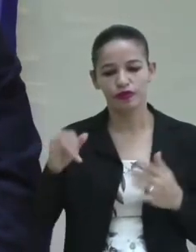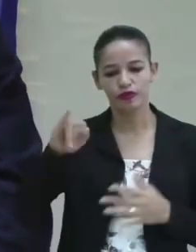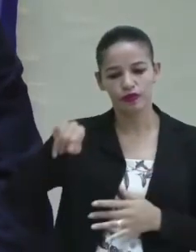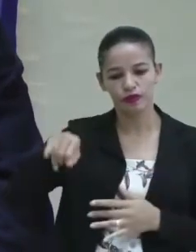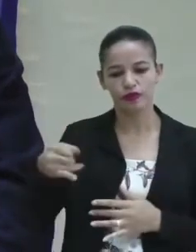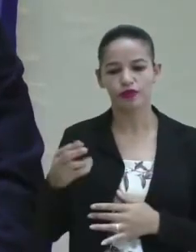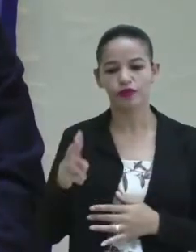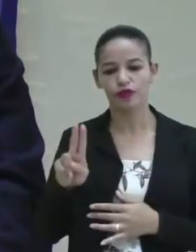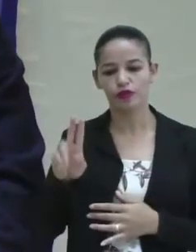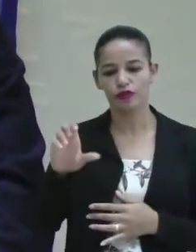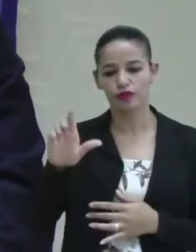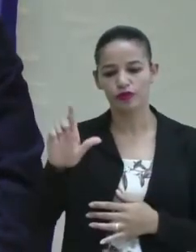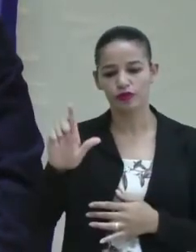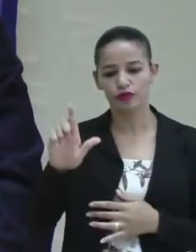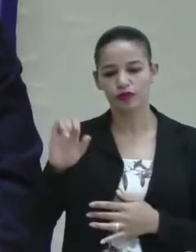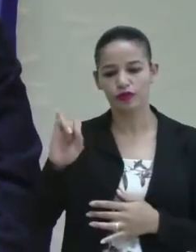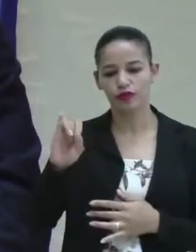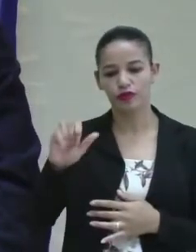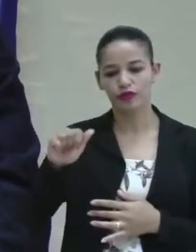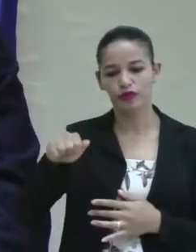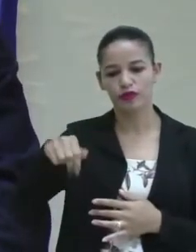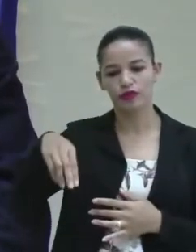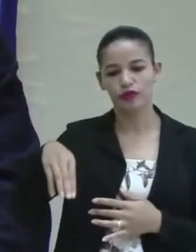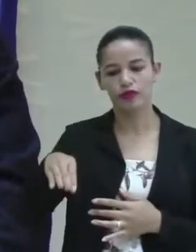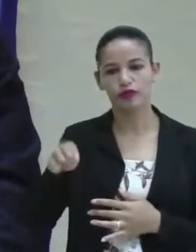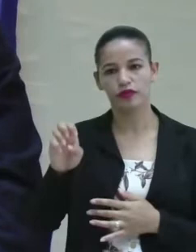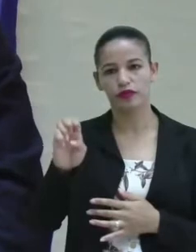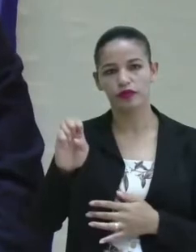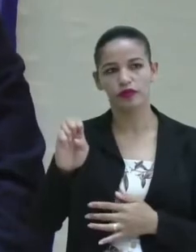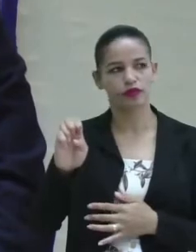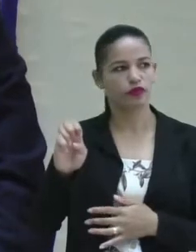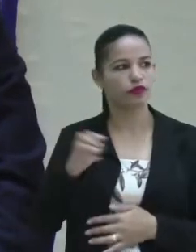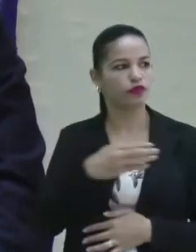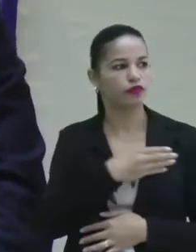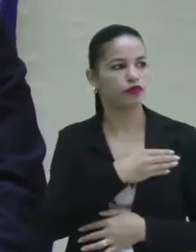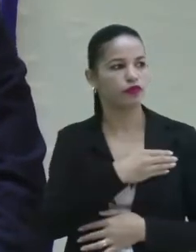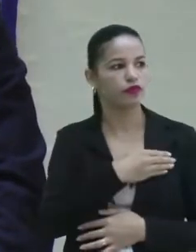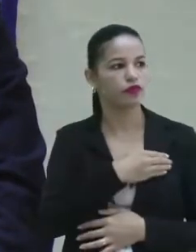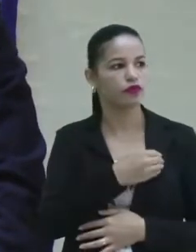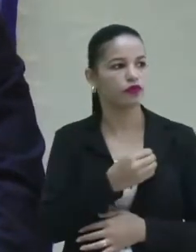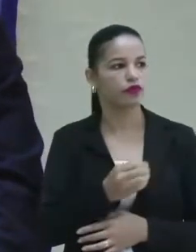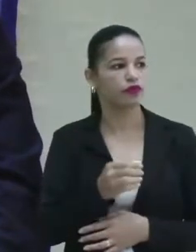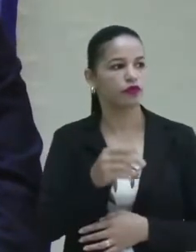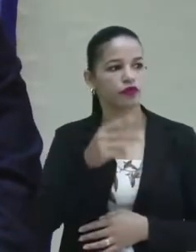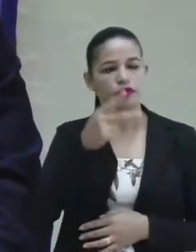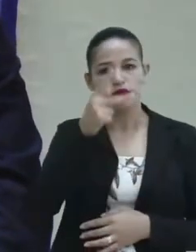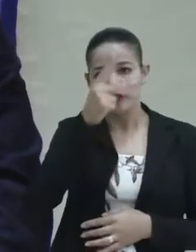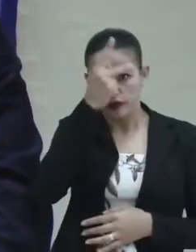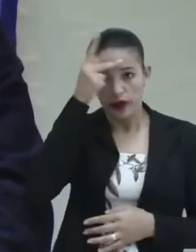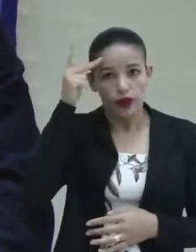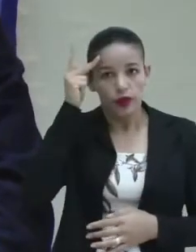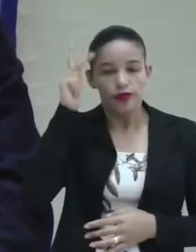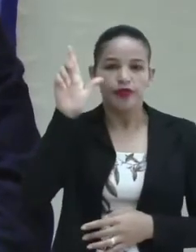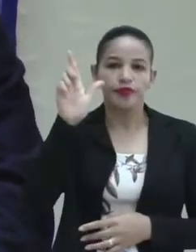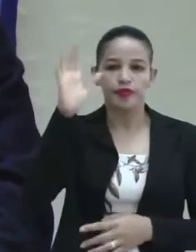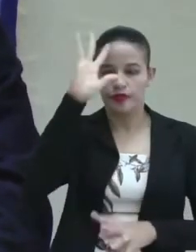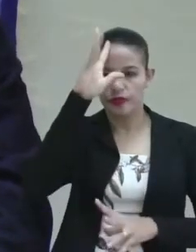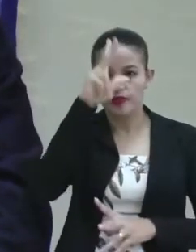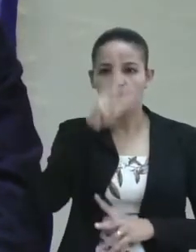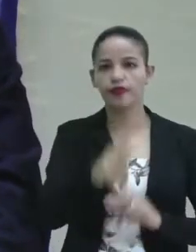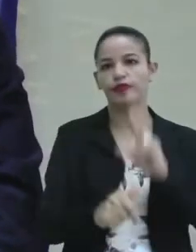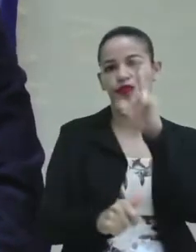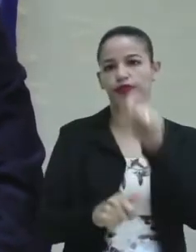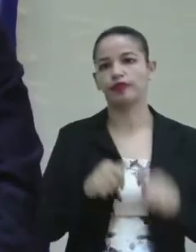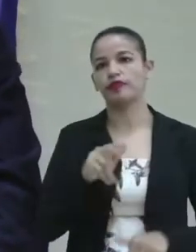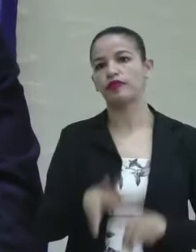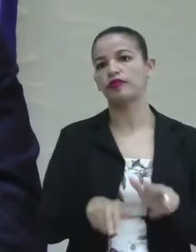Jorge, um São Bentense, como assim a gente pode dizer, porque vocês estiveram aqui, foram embora, mas São